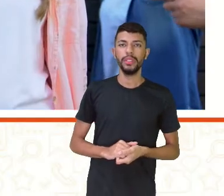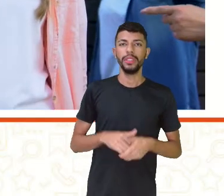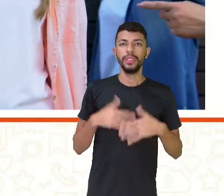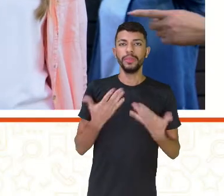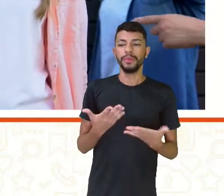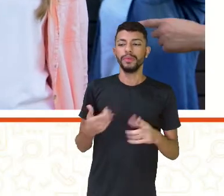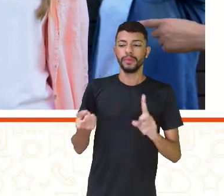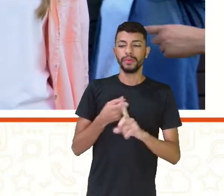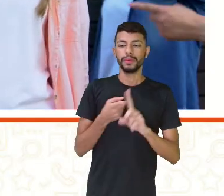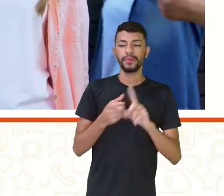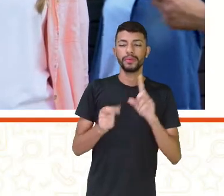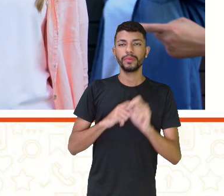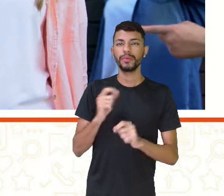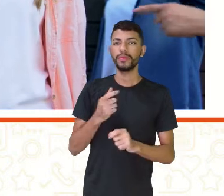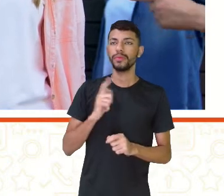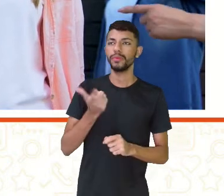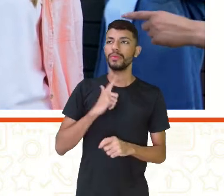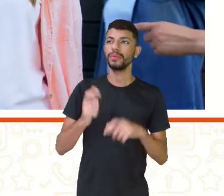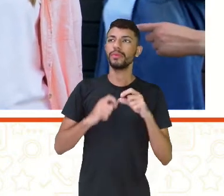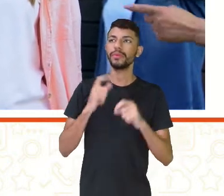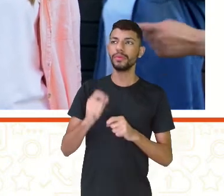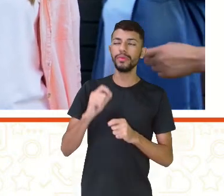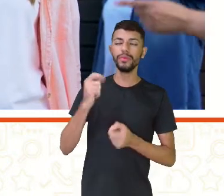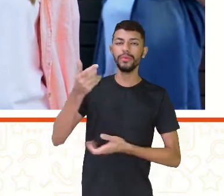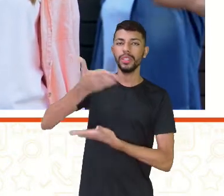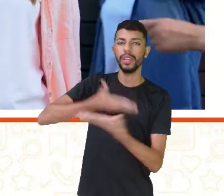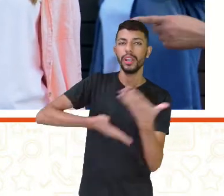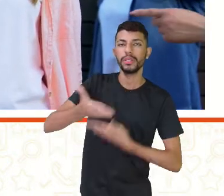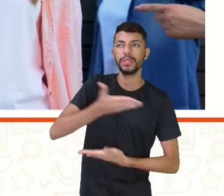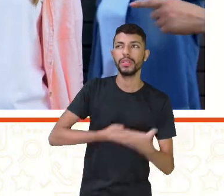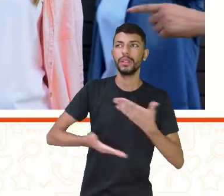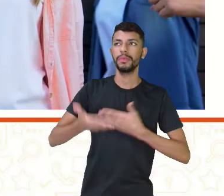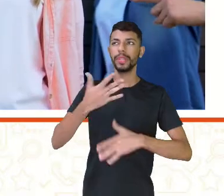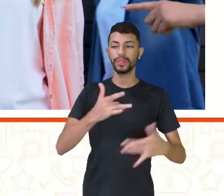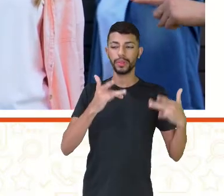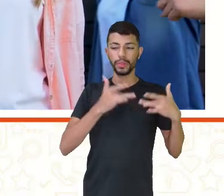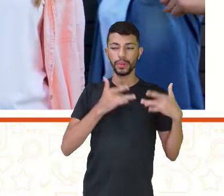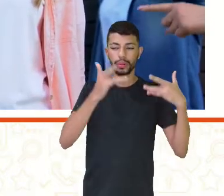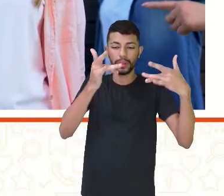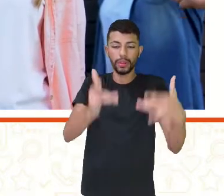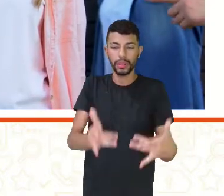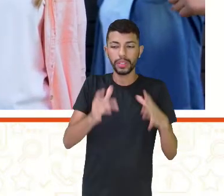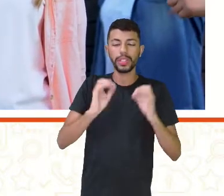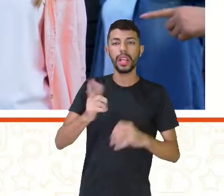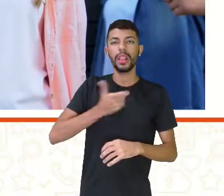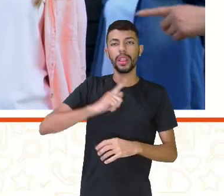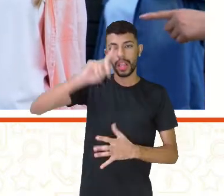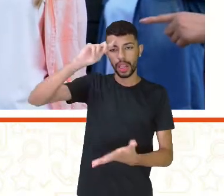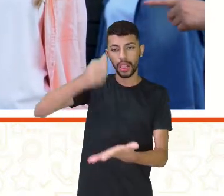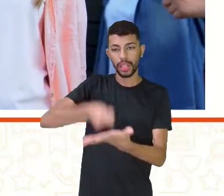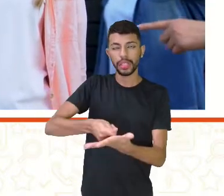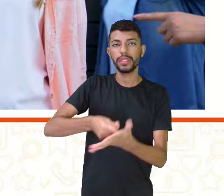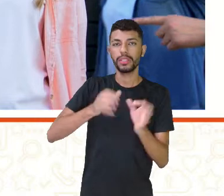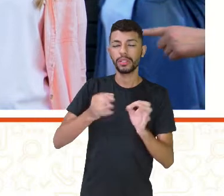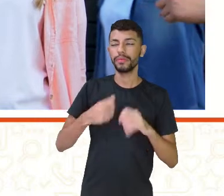Então, estabelecer e manter relacionamentos solidários, tomar decisões, né?